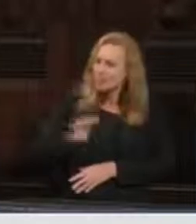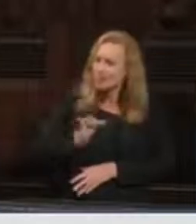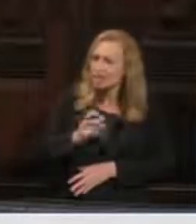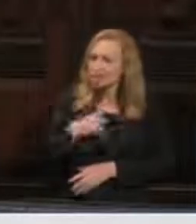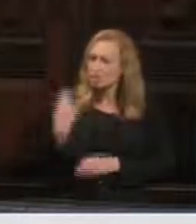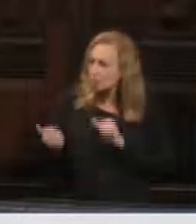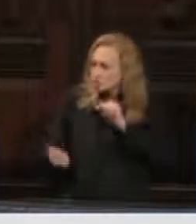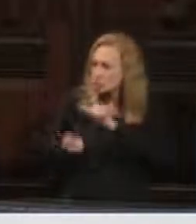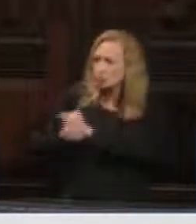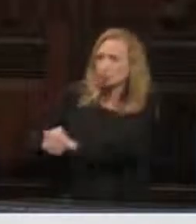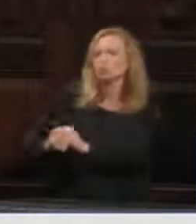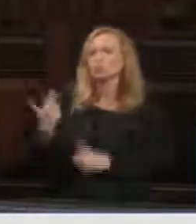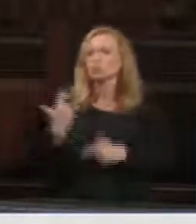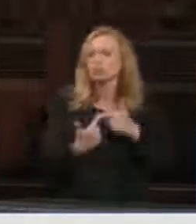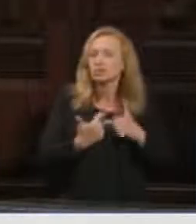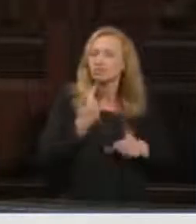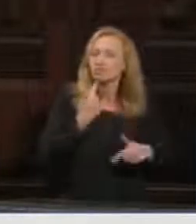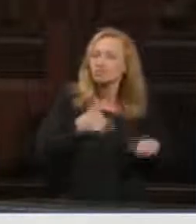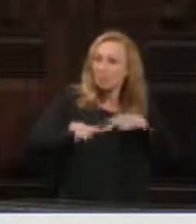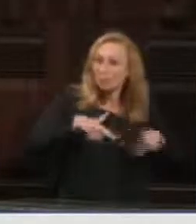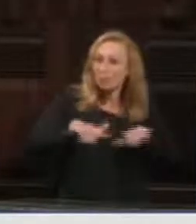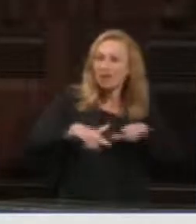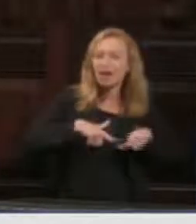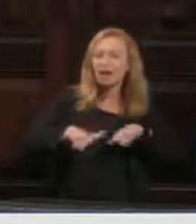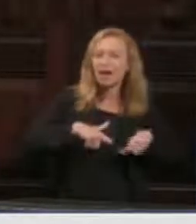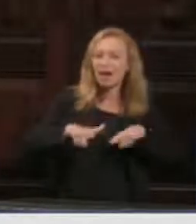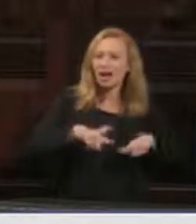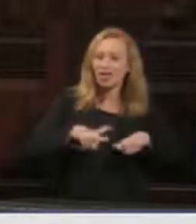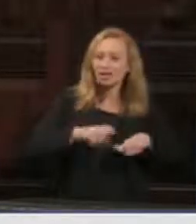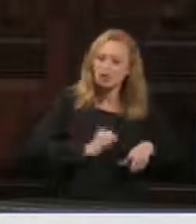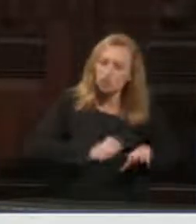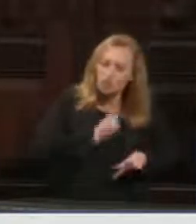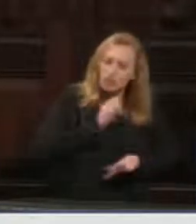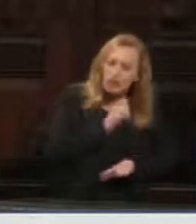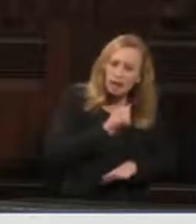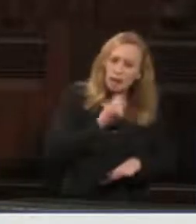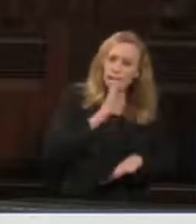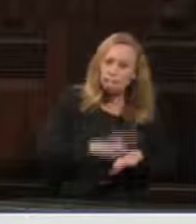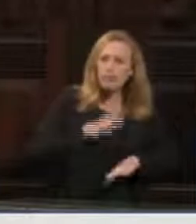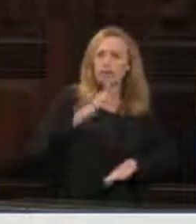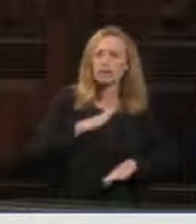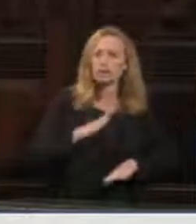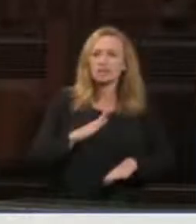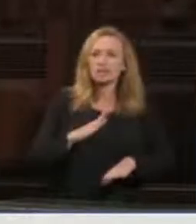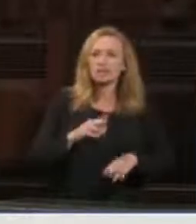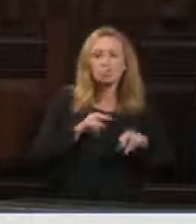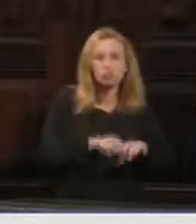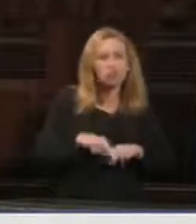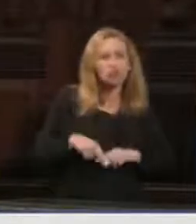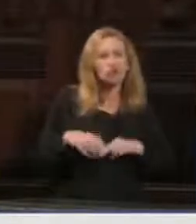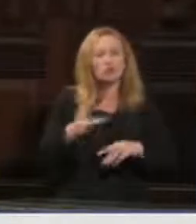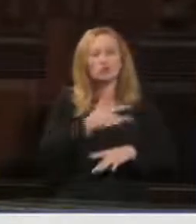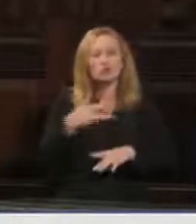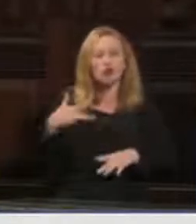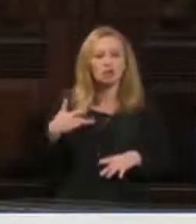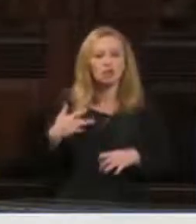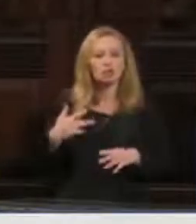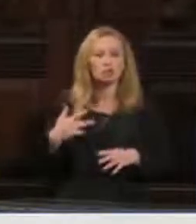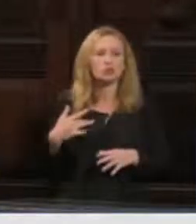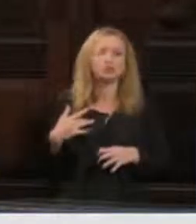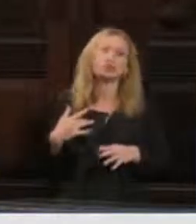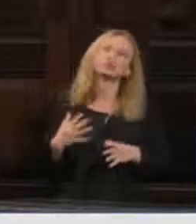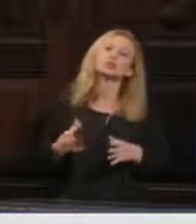vamos trabalhar nos dedicando muito em prol da saúde do povo